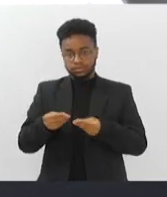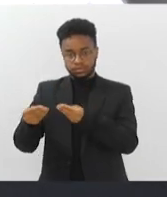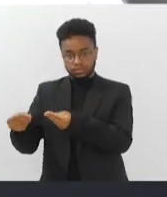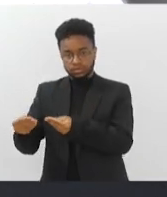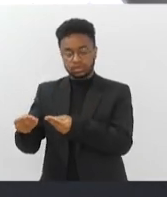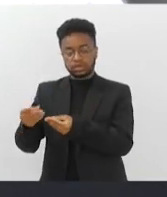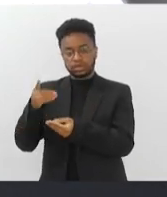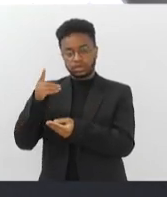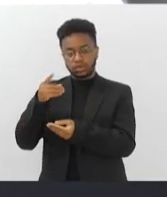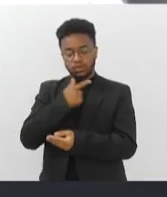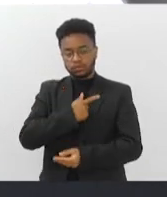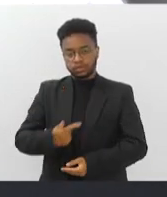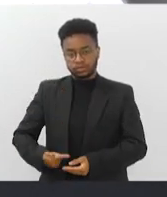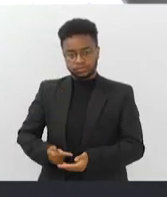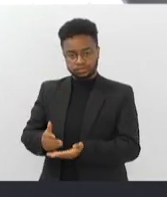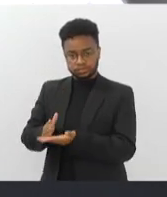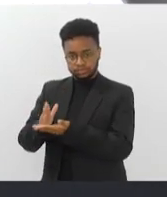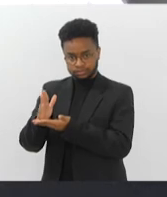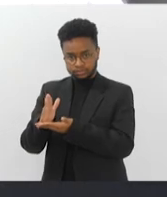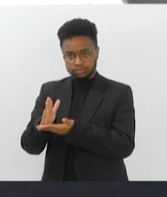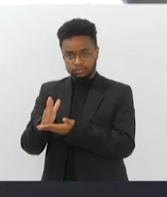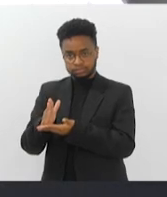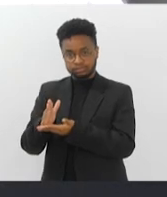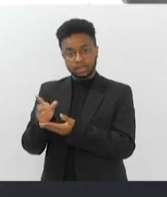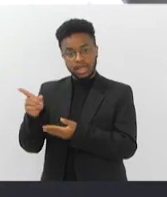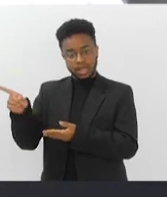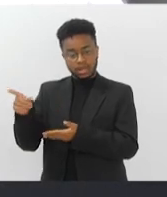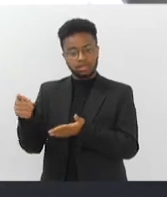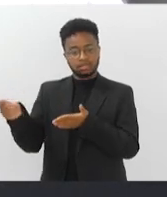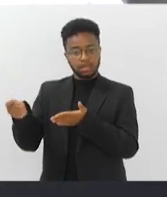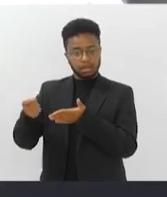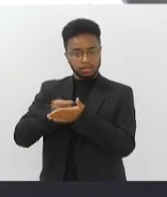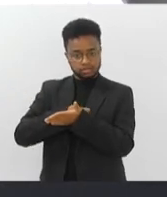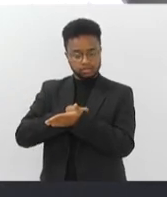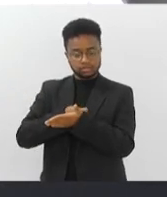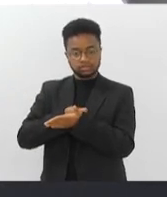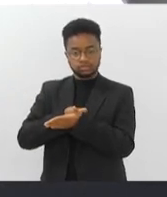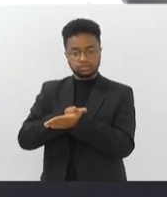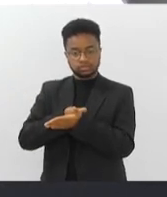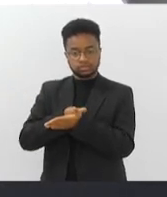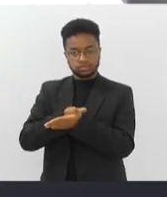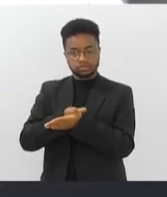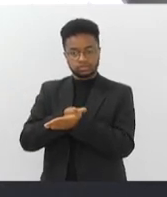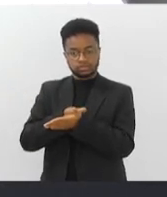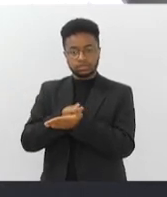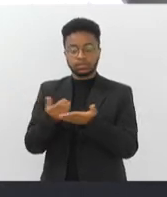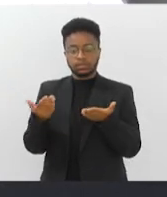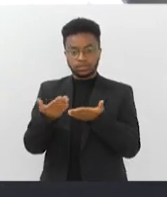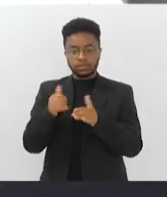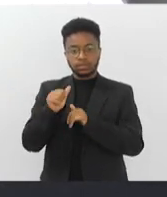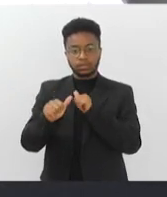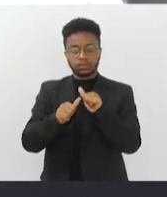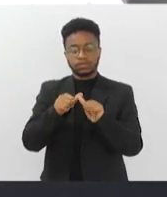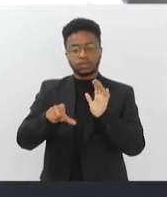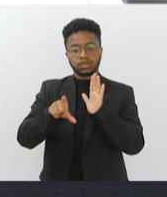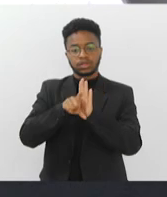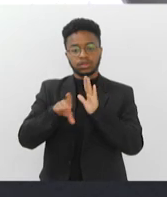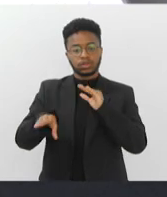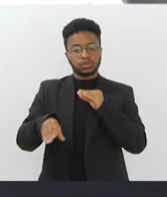governador. E foi sancionado, se transformando na Lei